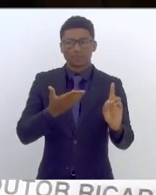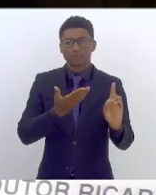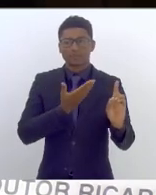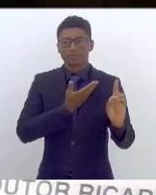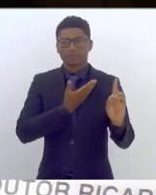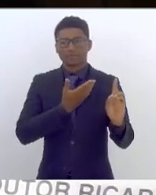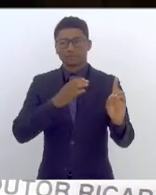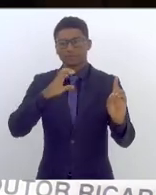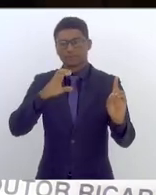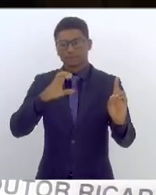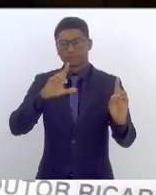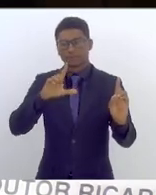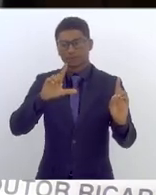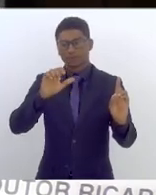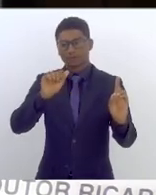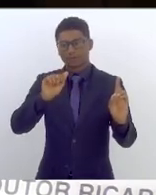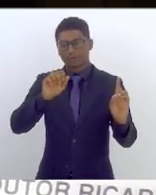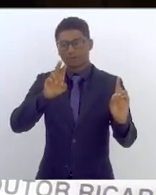Henrique